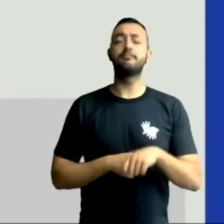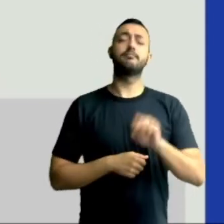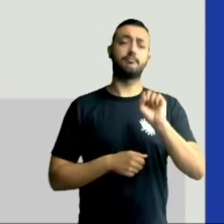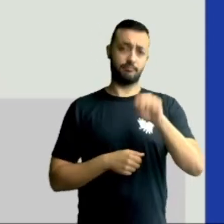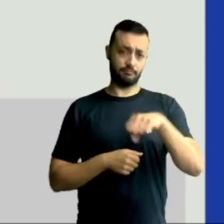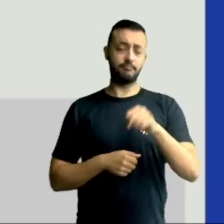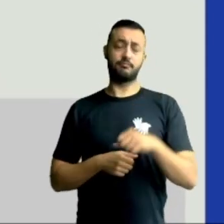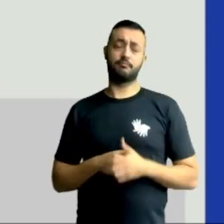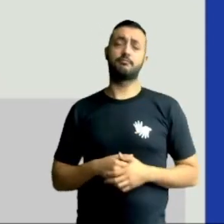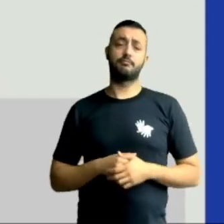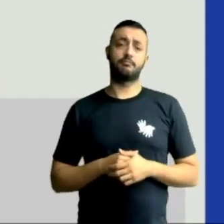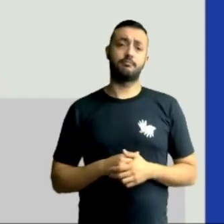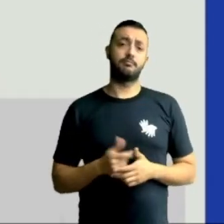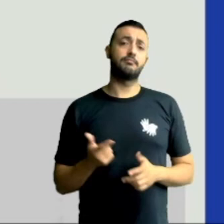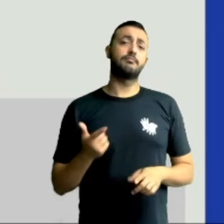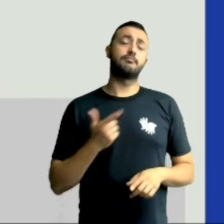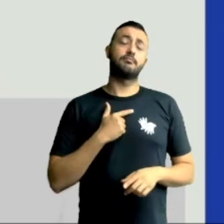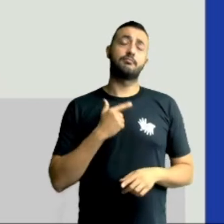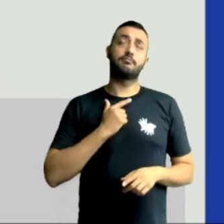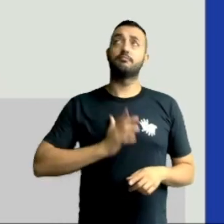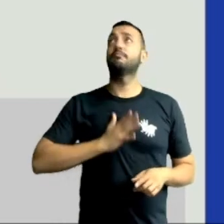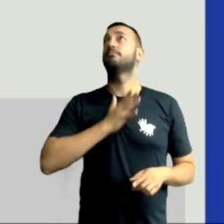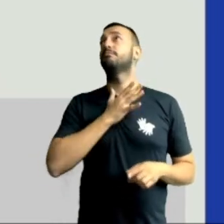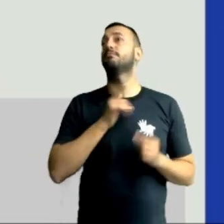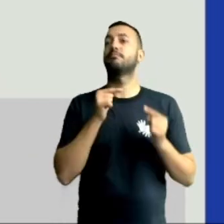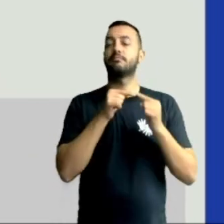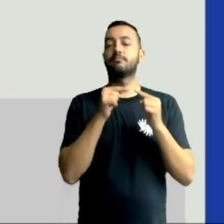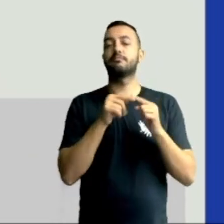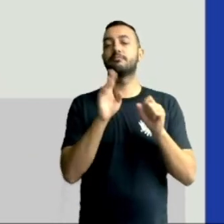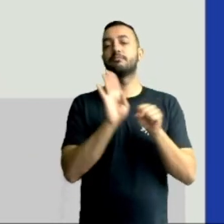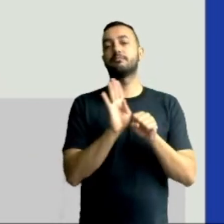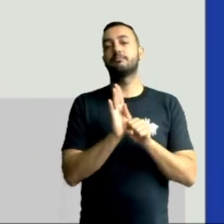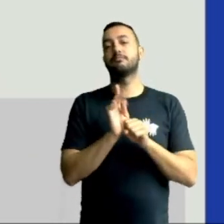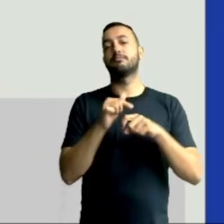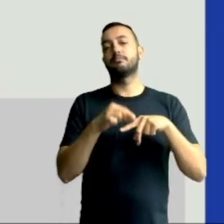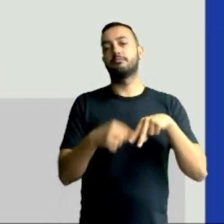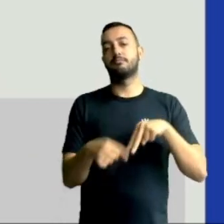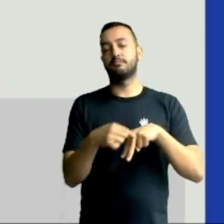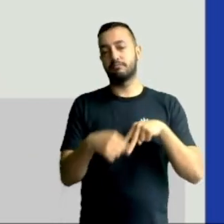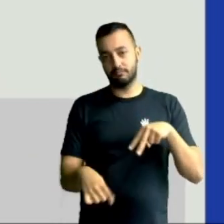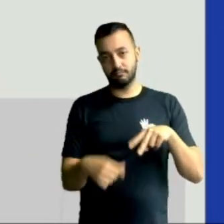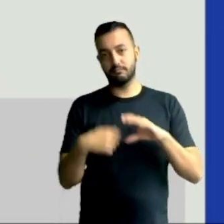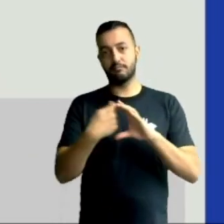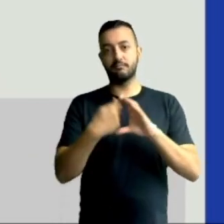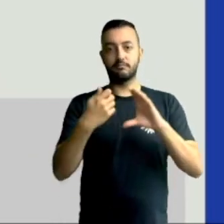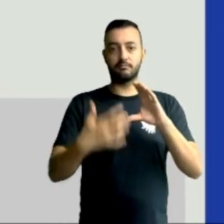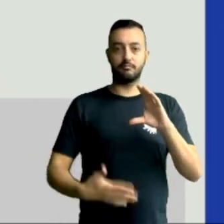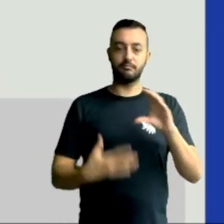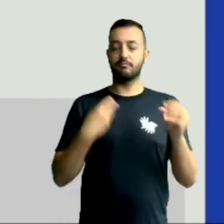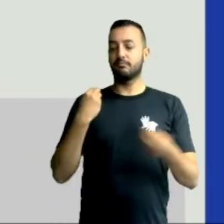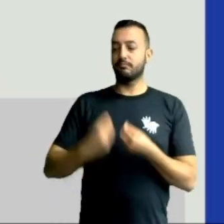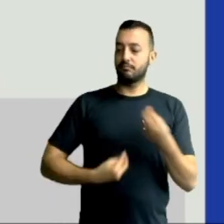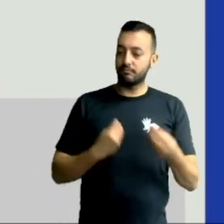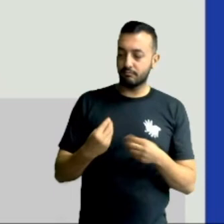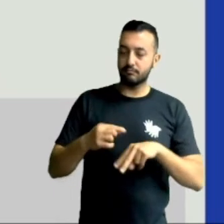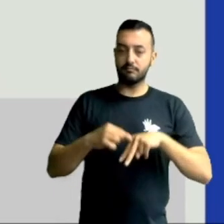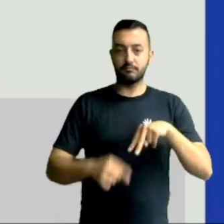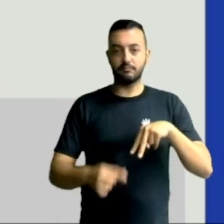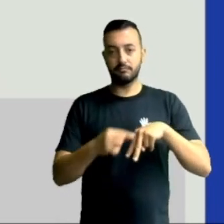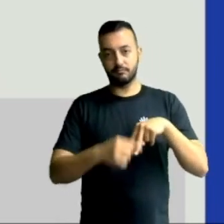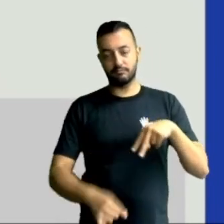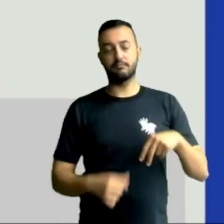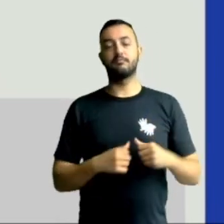Sim, porque horrorosas está relacionado ao substantivo pernas. Então, está caracterizando aí como são essas